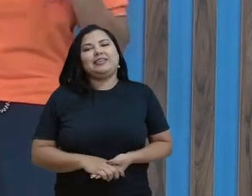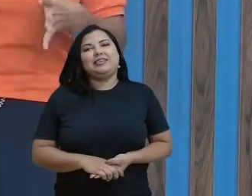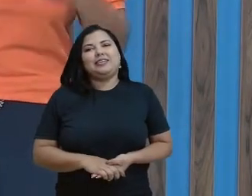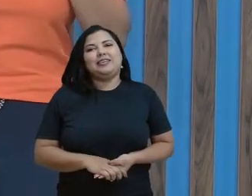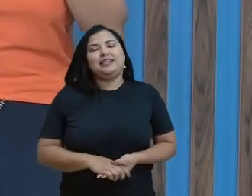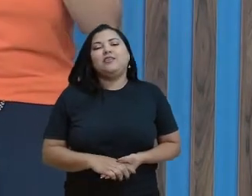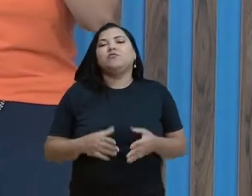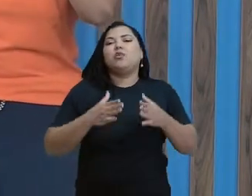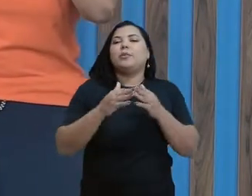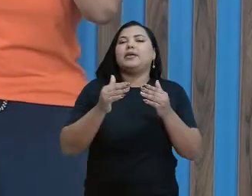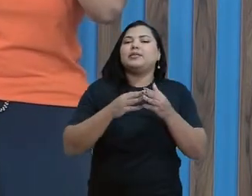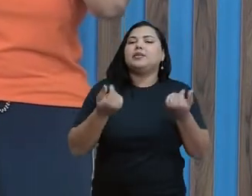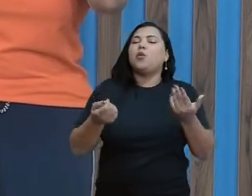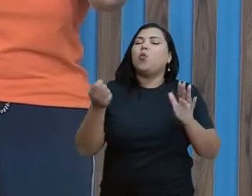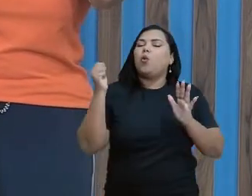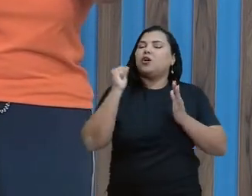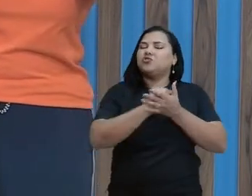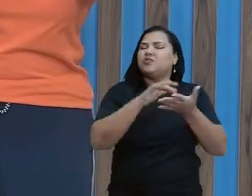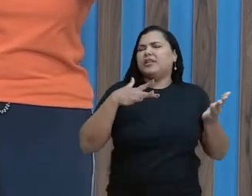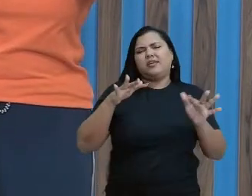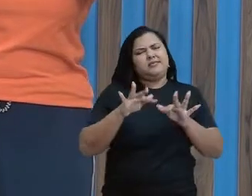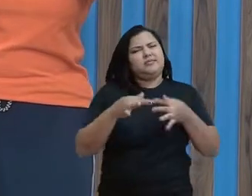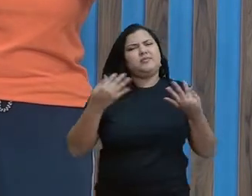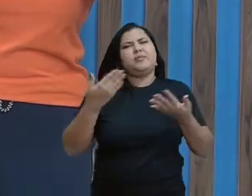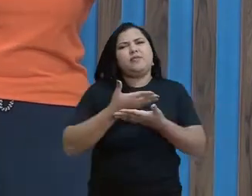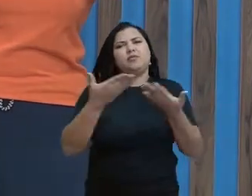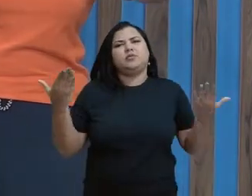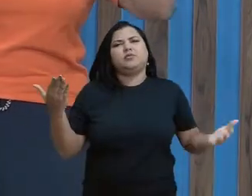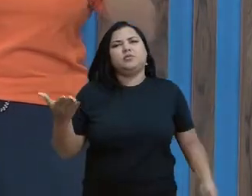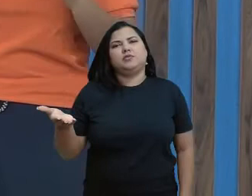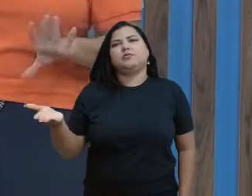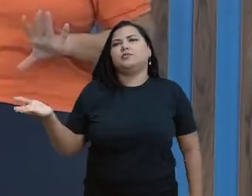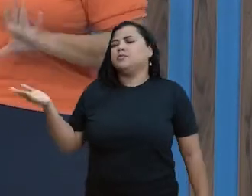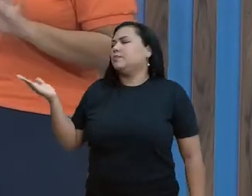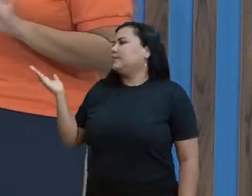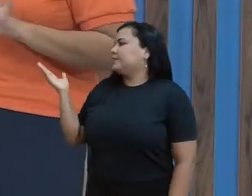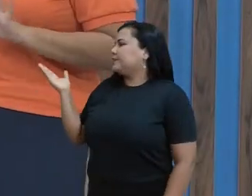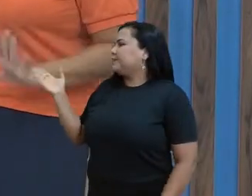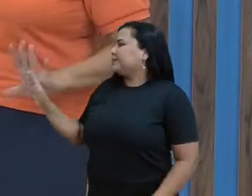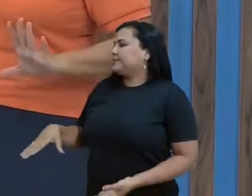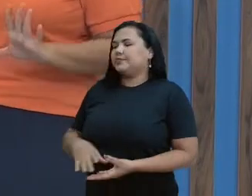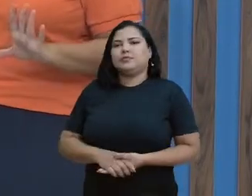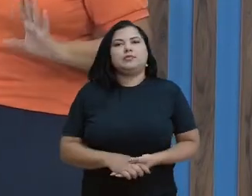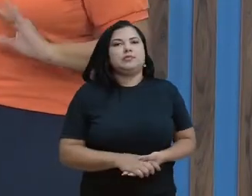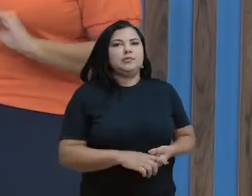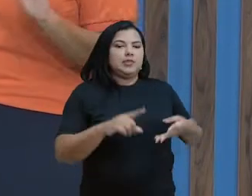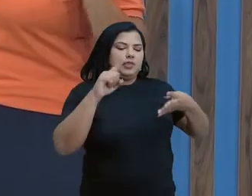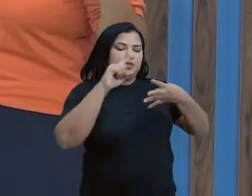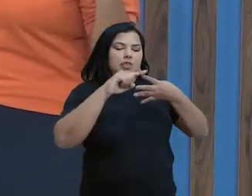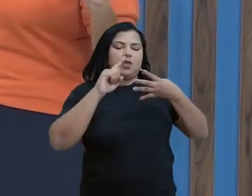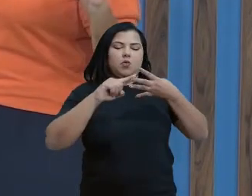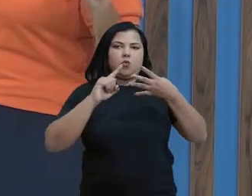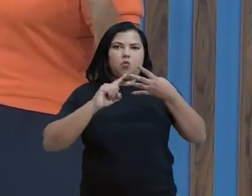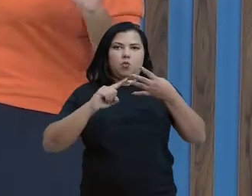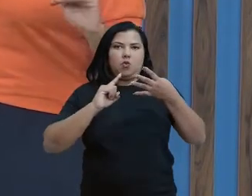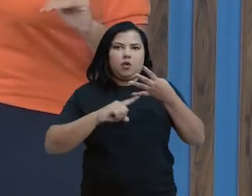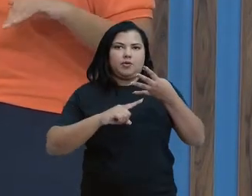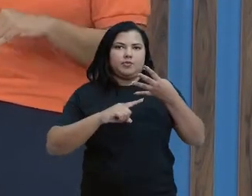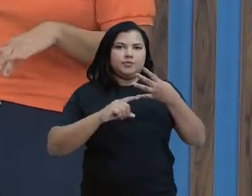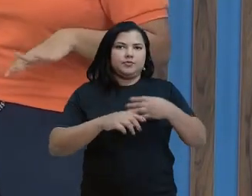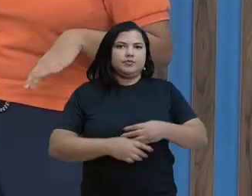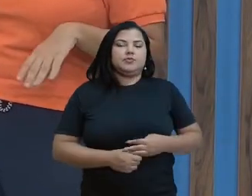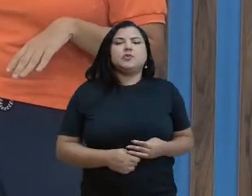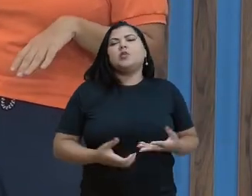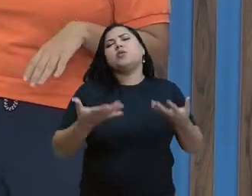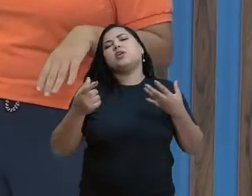vou pedir um exercício muito simples para vocês, minha gente, juro, que eu trouxe 4 orações somente. Tá, e eu